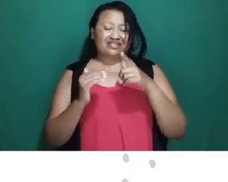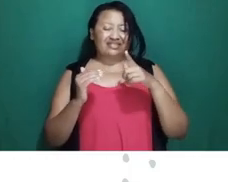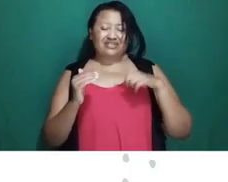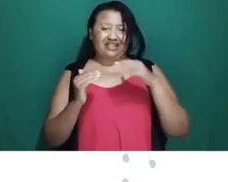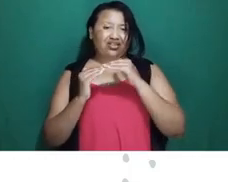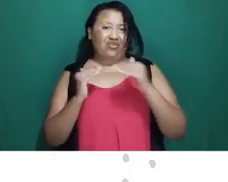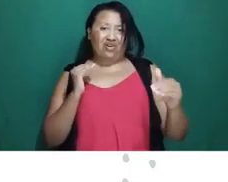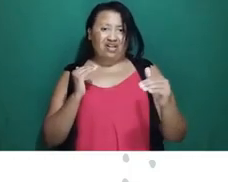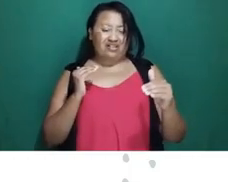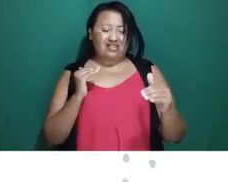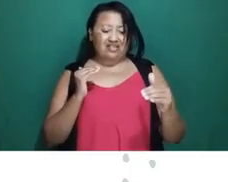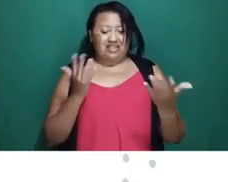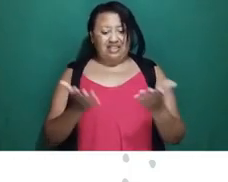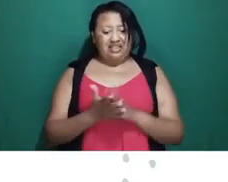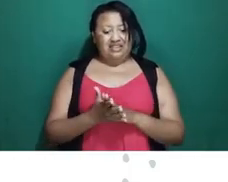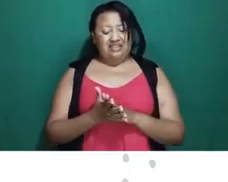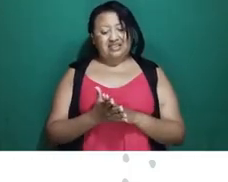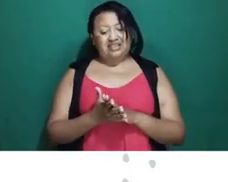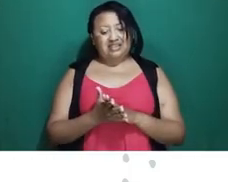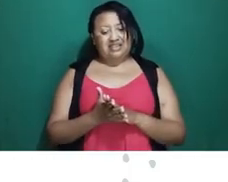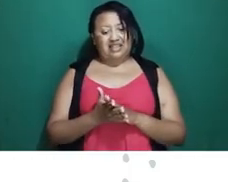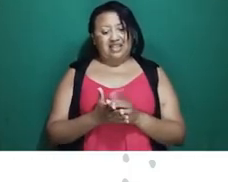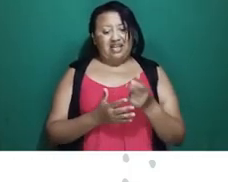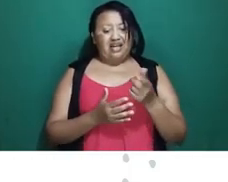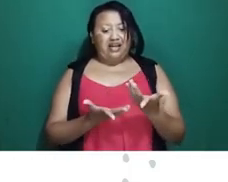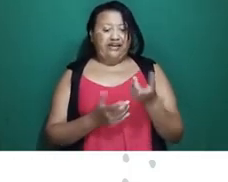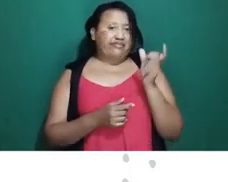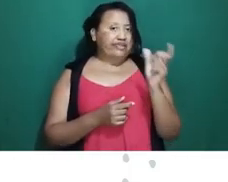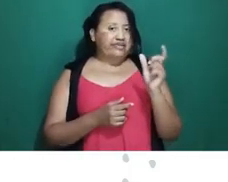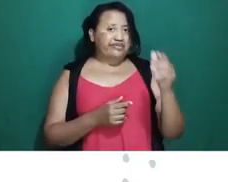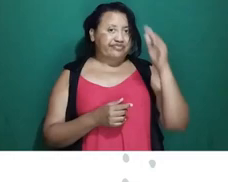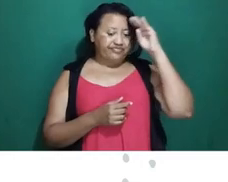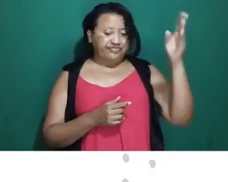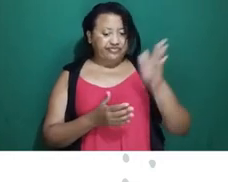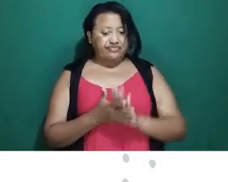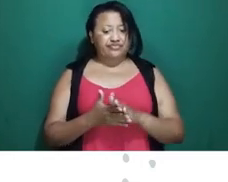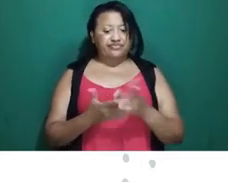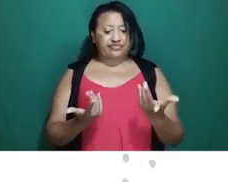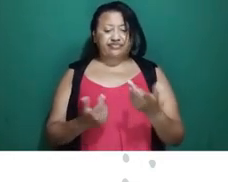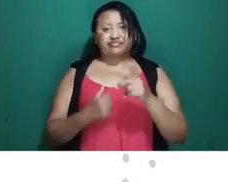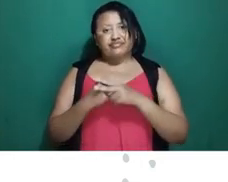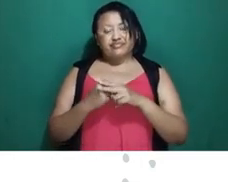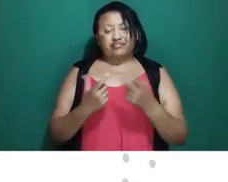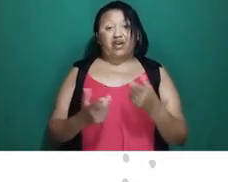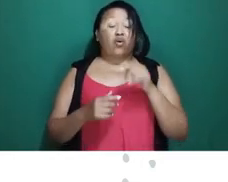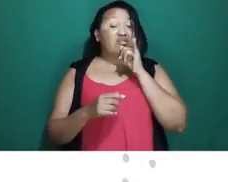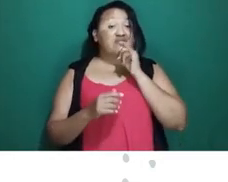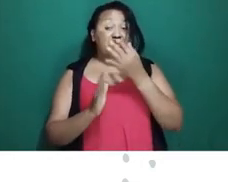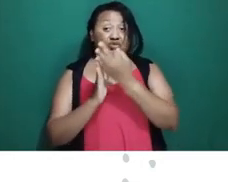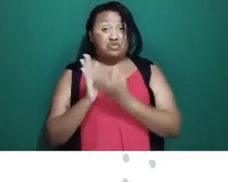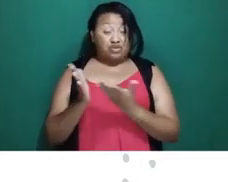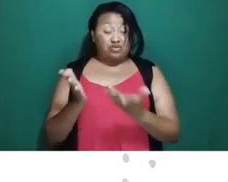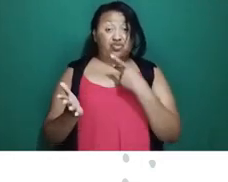sujeito e a pessoa verbal é que nós exemplo a gente tem nenhum trecho de Machado de Assis eles dizem que os cariocas somos pouco